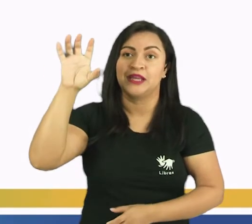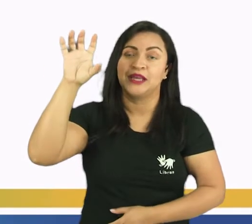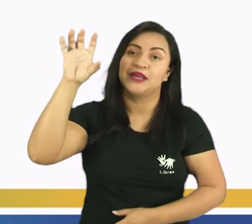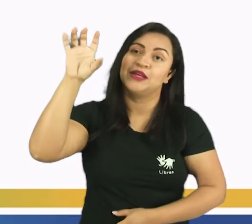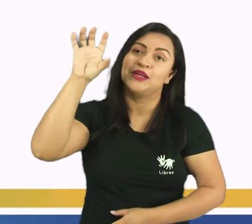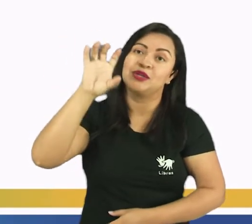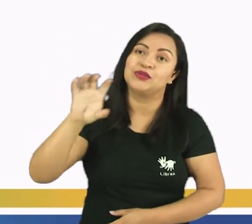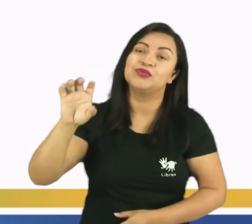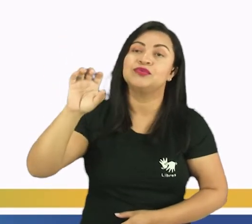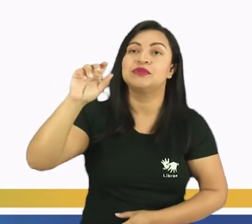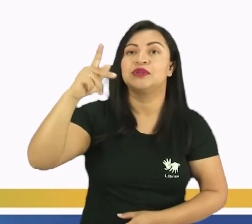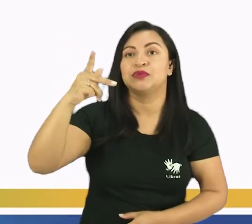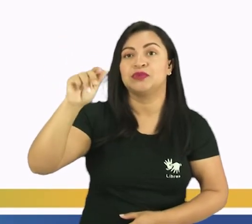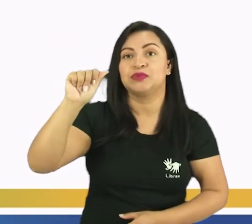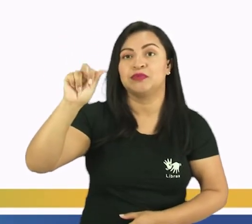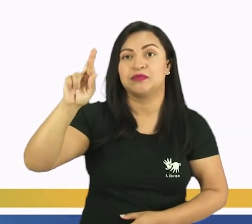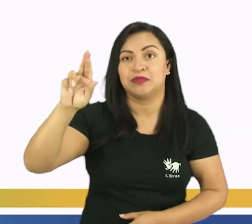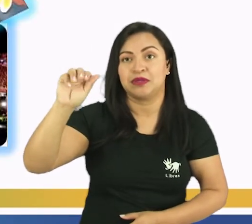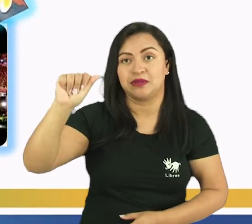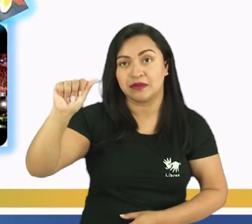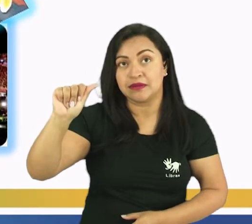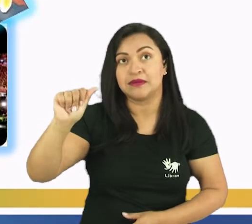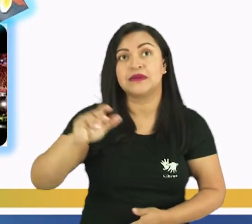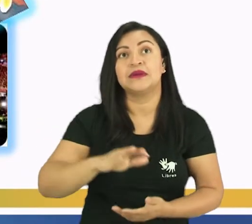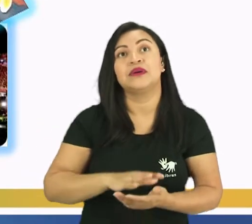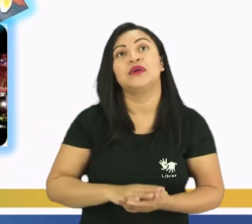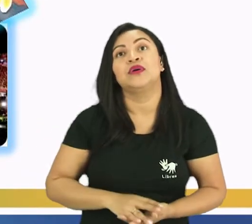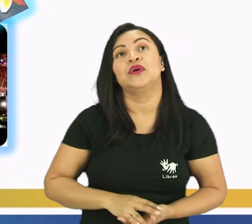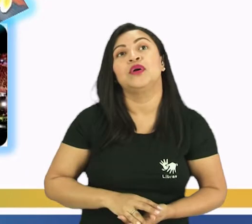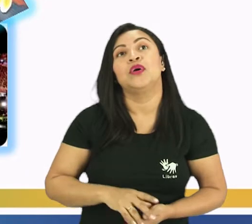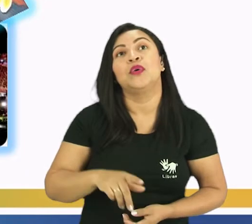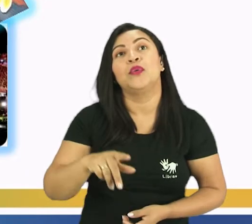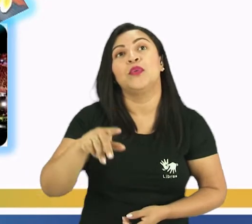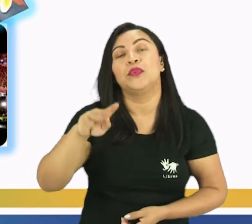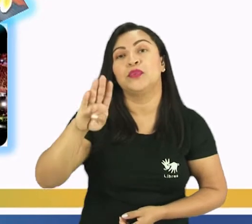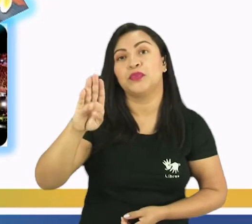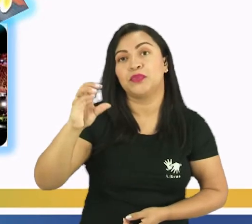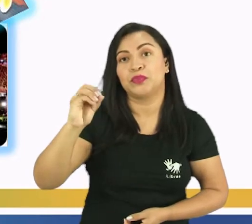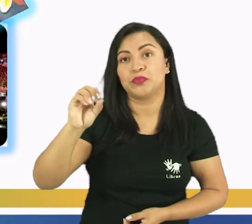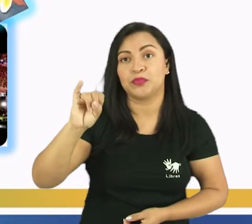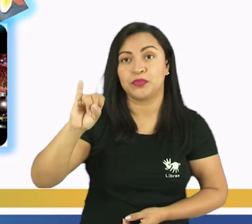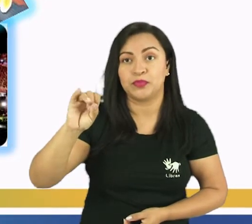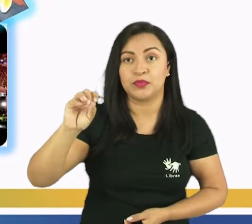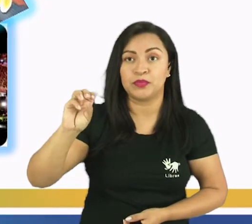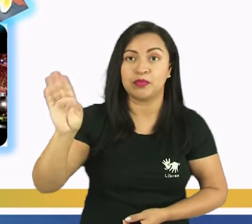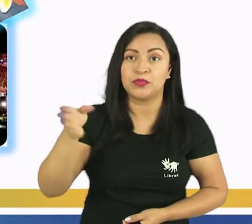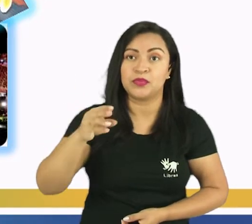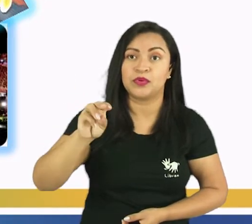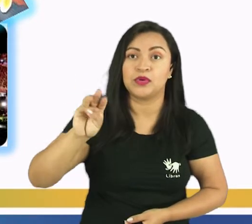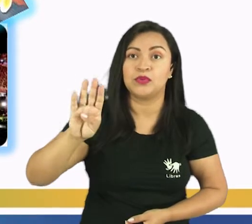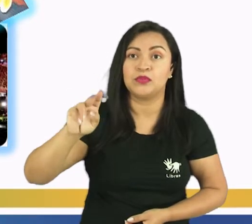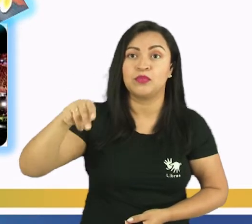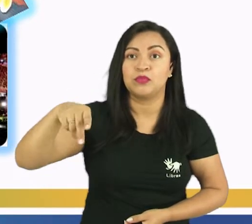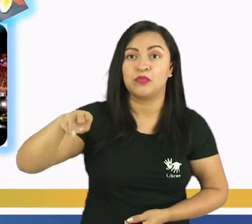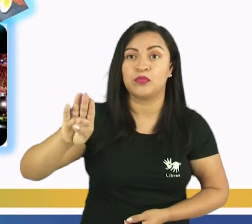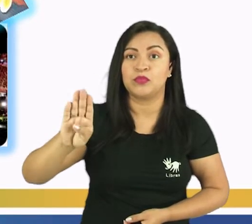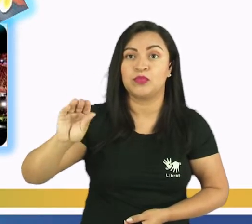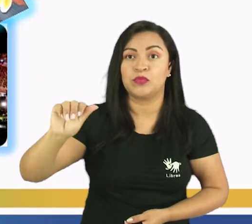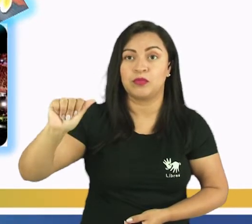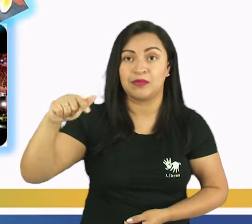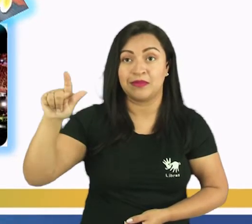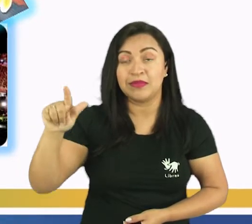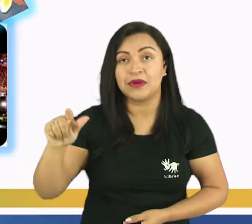o siriá, que é do Amazonas. O boi-bumbá, que ele foi introduzido pelos colonizadores